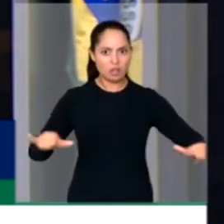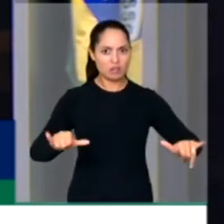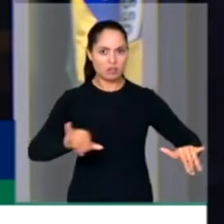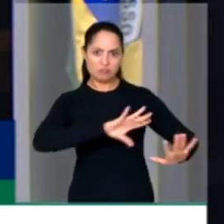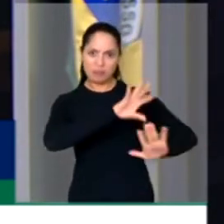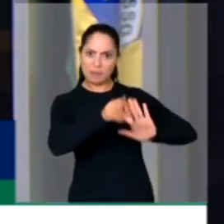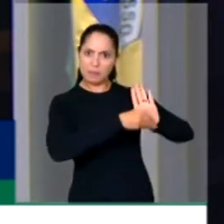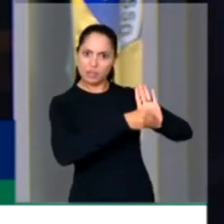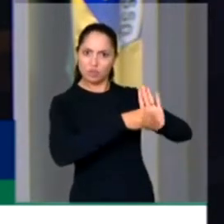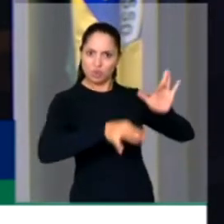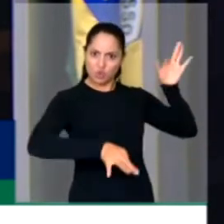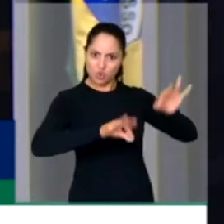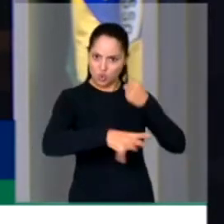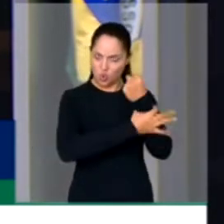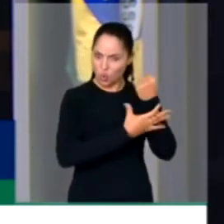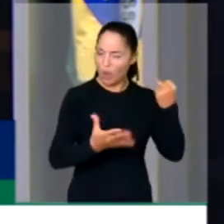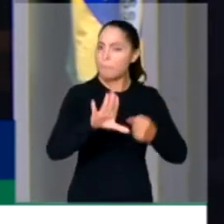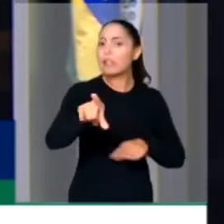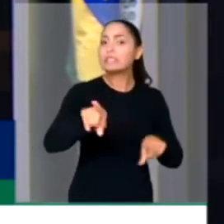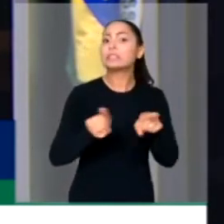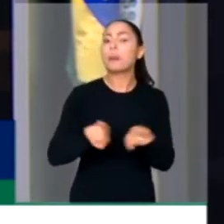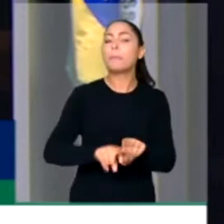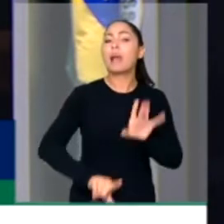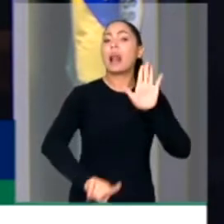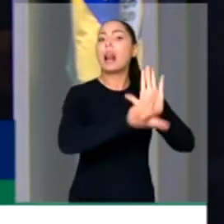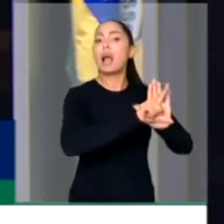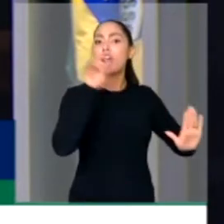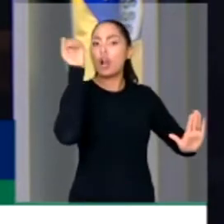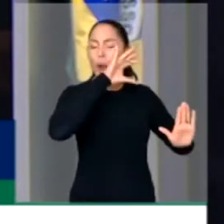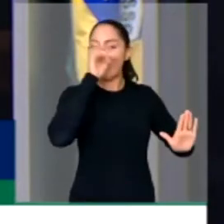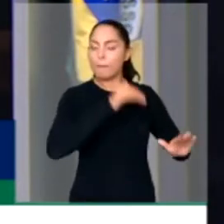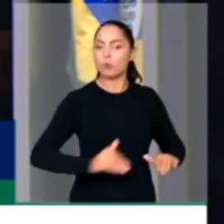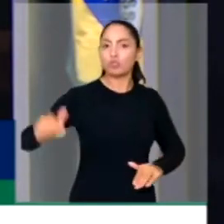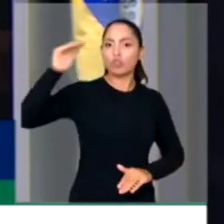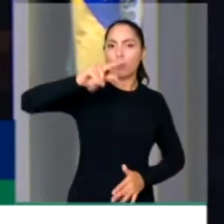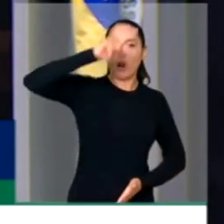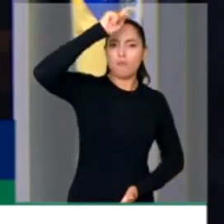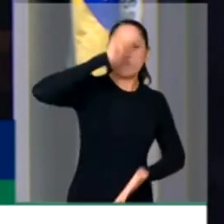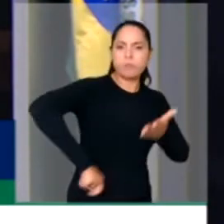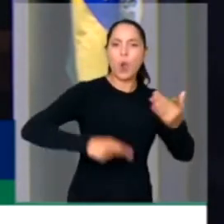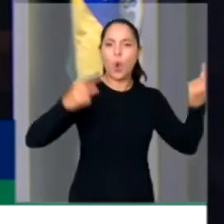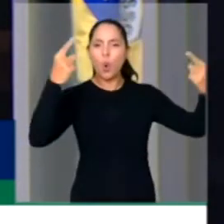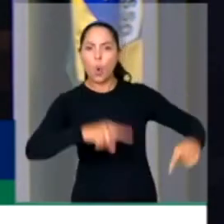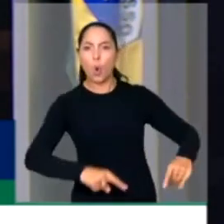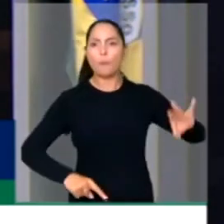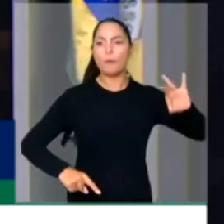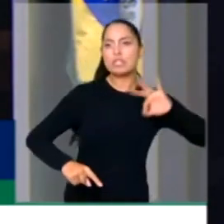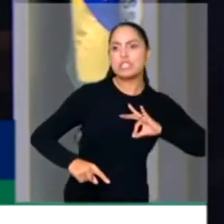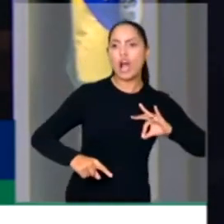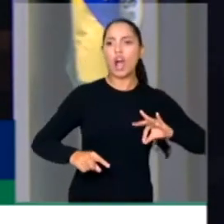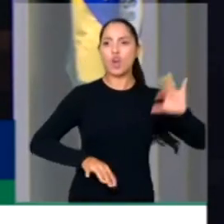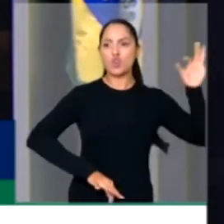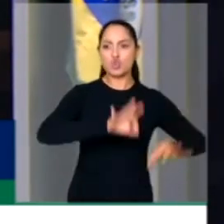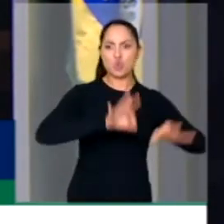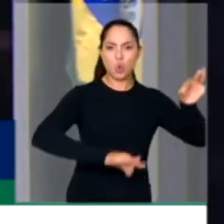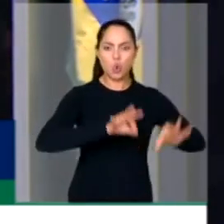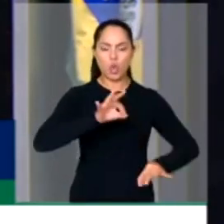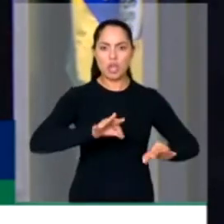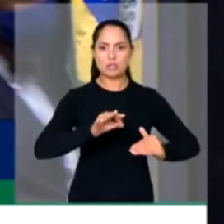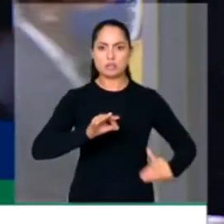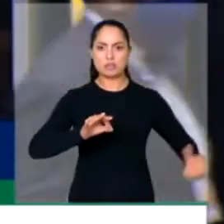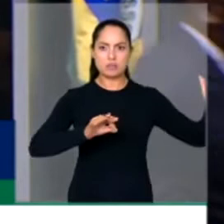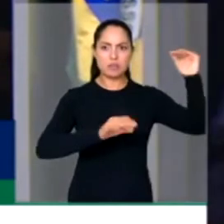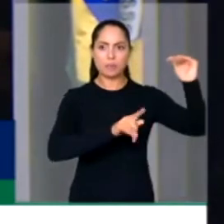garantias. Sancionou também a lei de abuso de autoridade contra policiais, juízes e promotores. Tudo isso